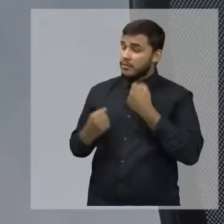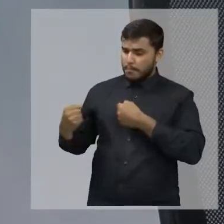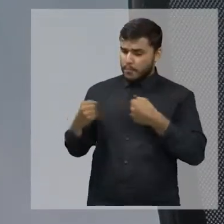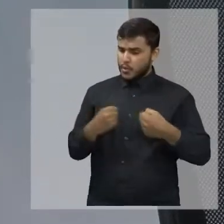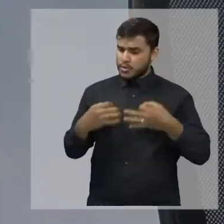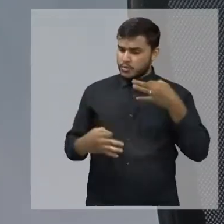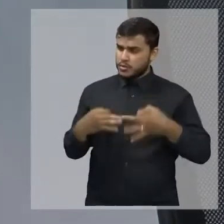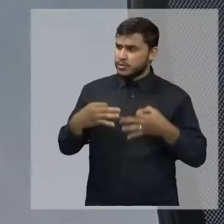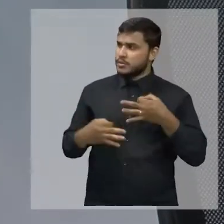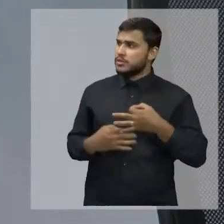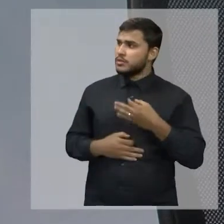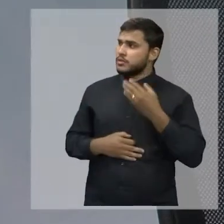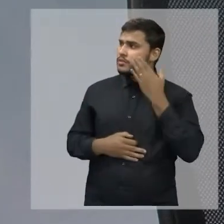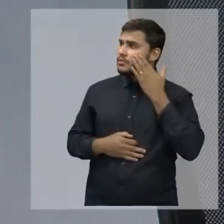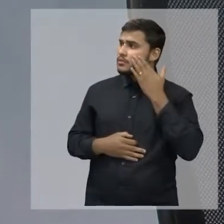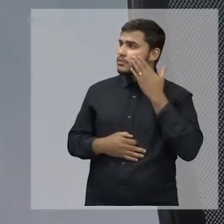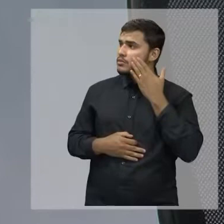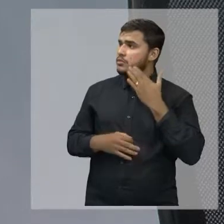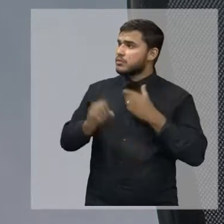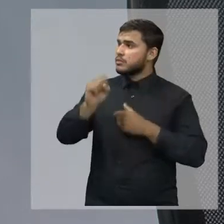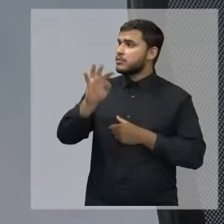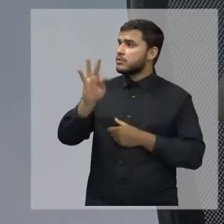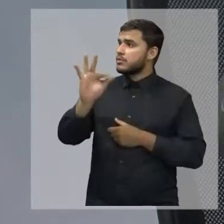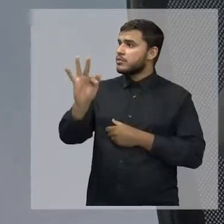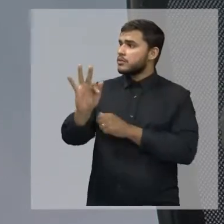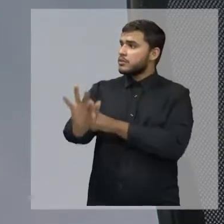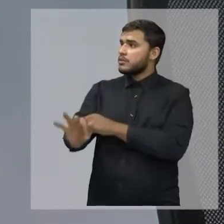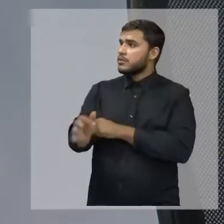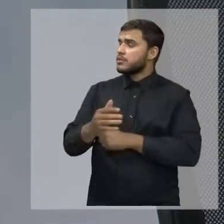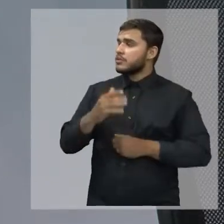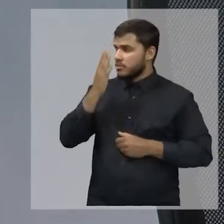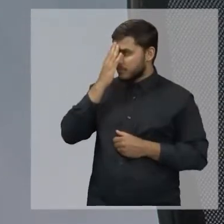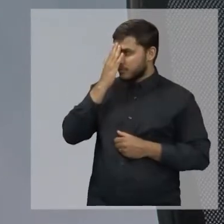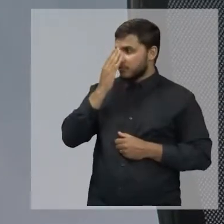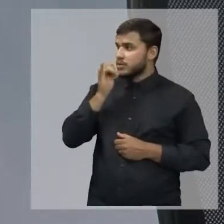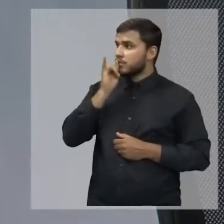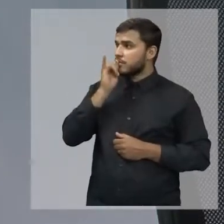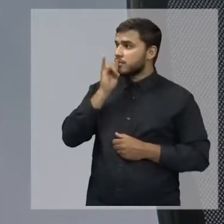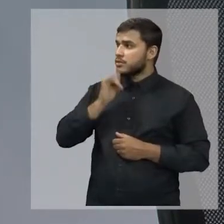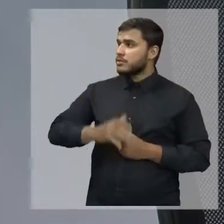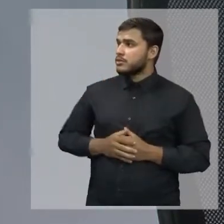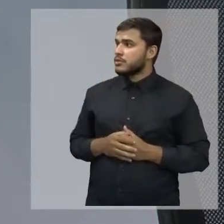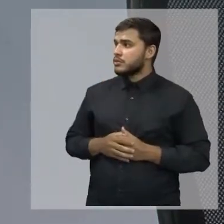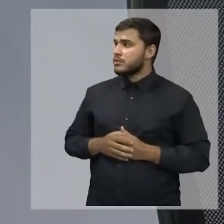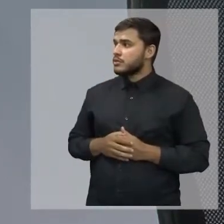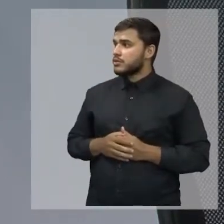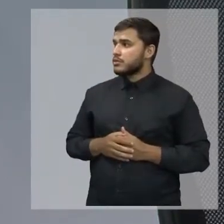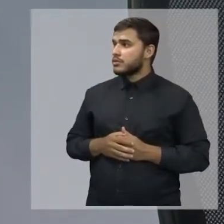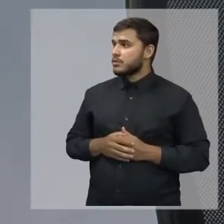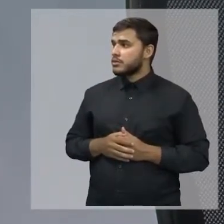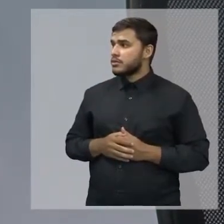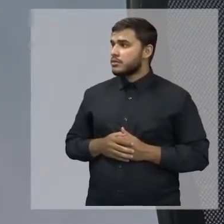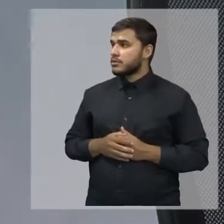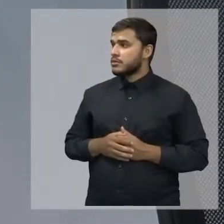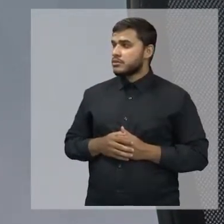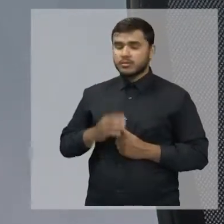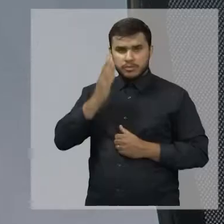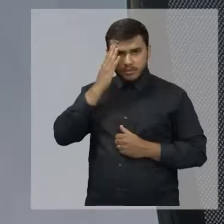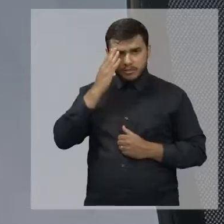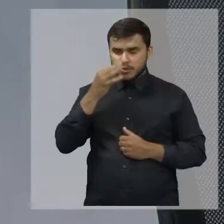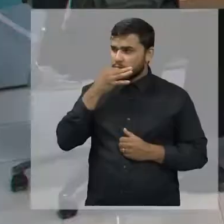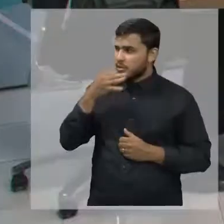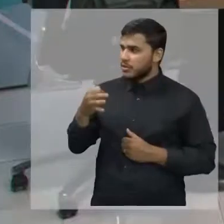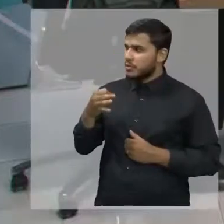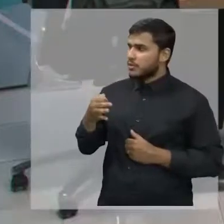agora como Supremo, quer dizer, pode passar, de certa forma, isso a limpo, né? Quer dizer, o general faz outra ameaça novamente.